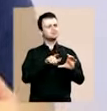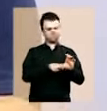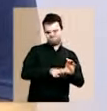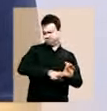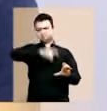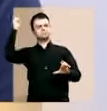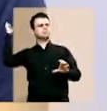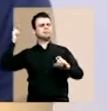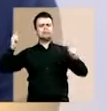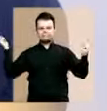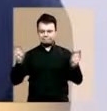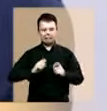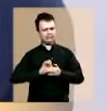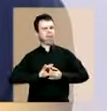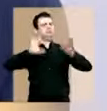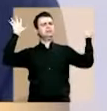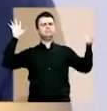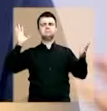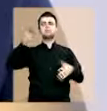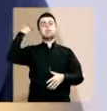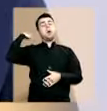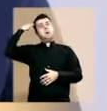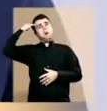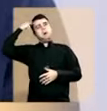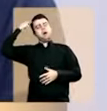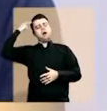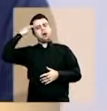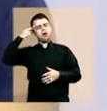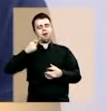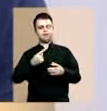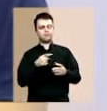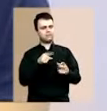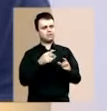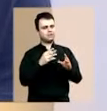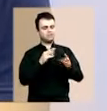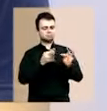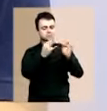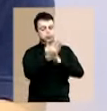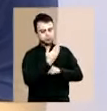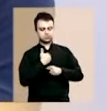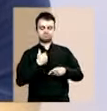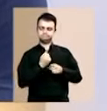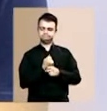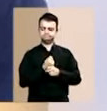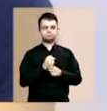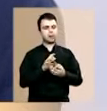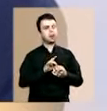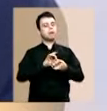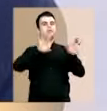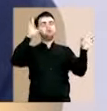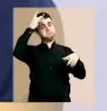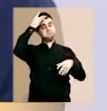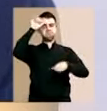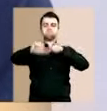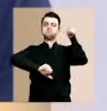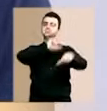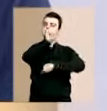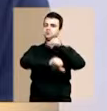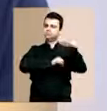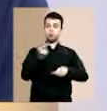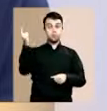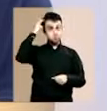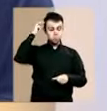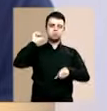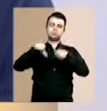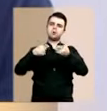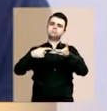de a gente se libertar de alguns paradigmas que a gente estava no passado. Mas tudo sempre é uma mudança de paradigma, como o João falou o tempo todo, né? Uma mudança de cultura,